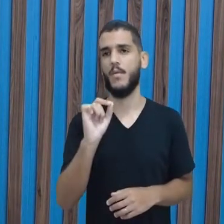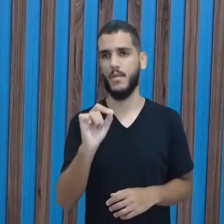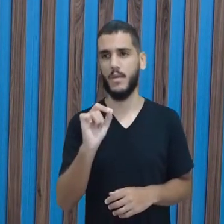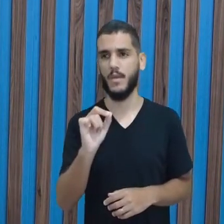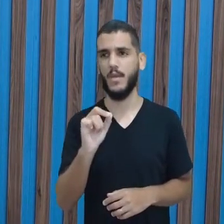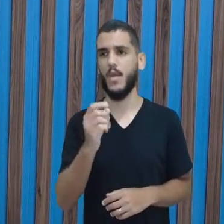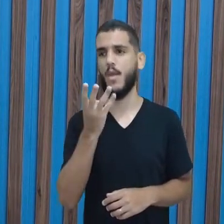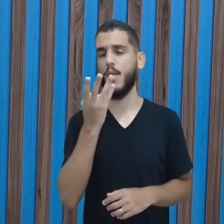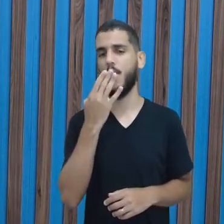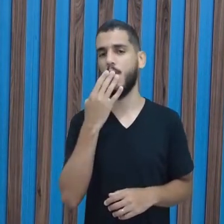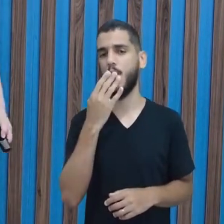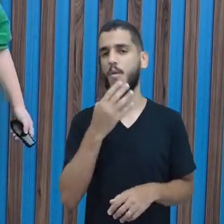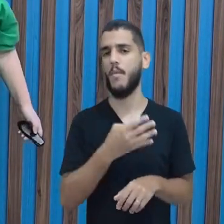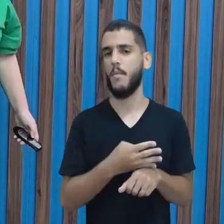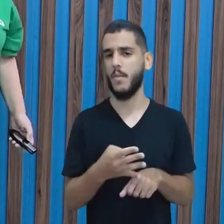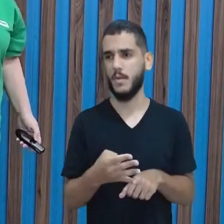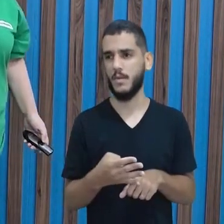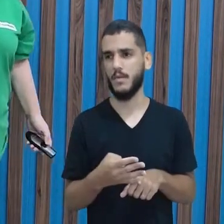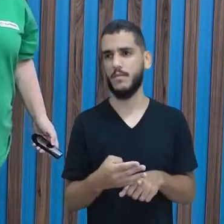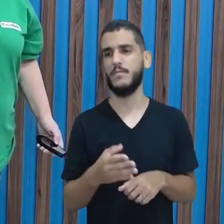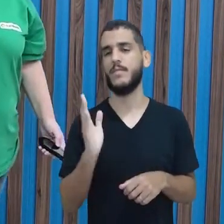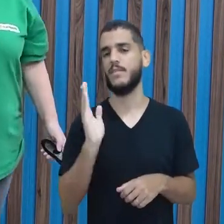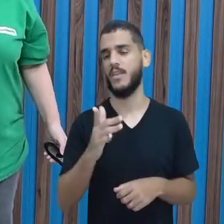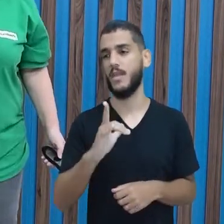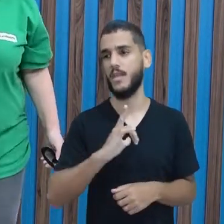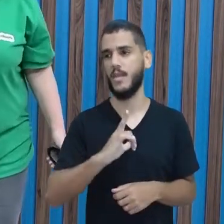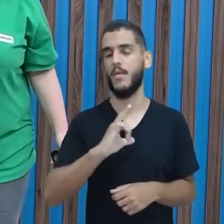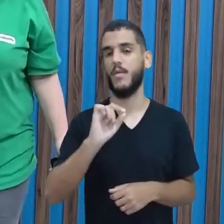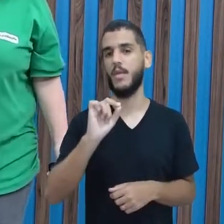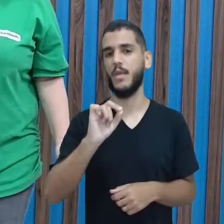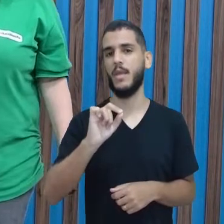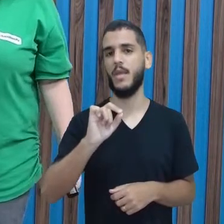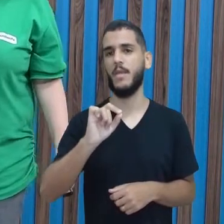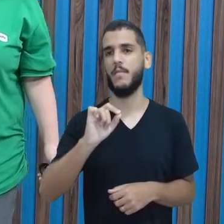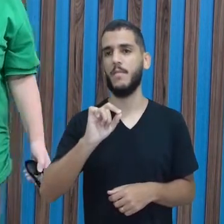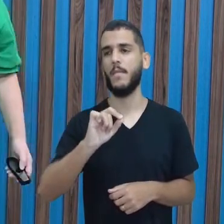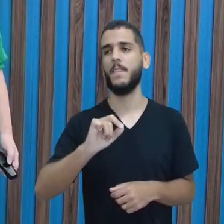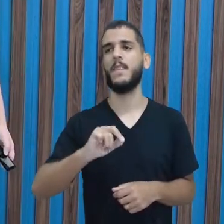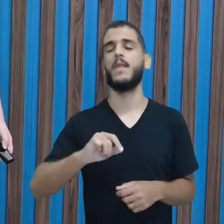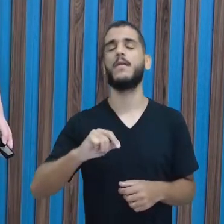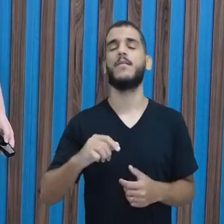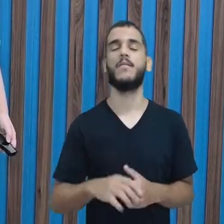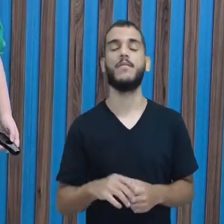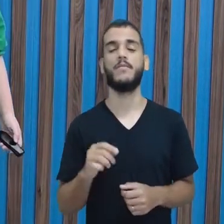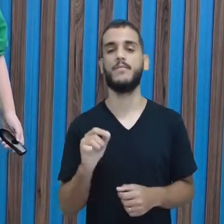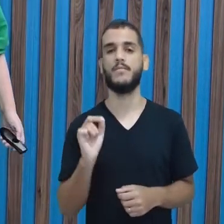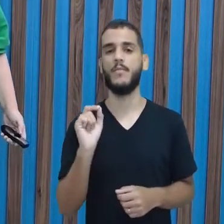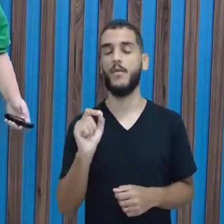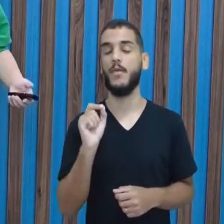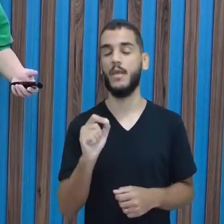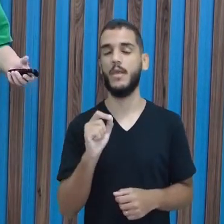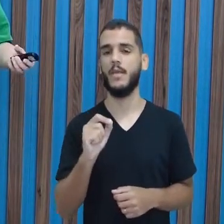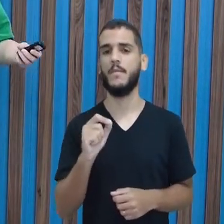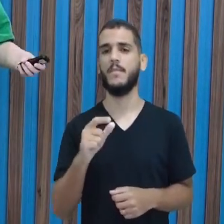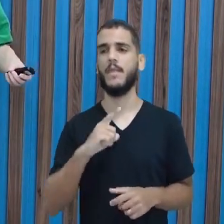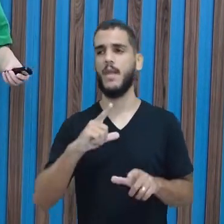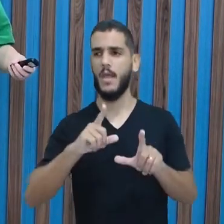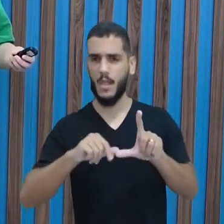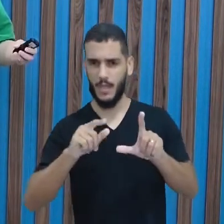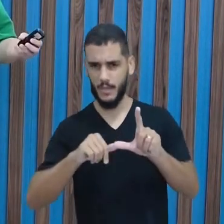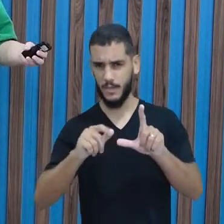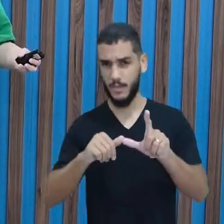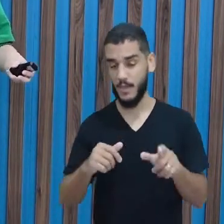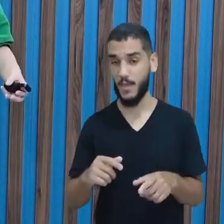aqui? A gente já vai trazer uma letrinha, que é aquele que muita gente tem pavor